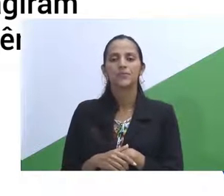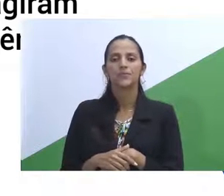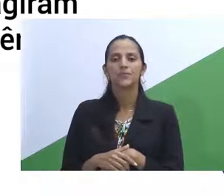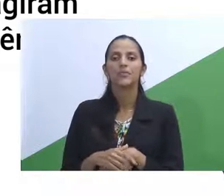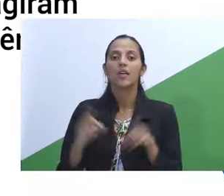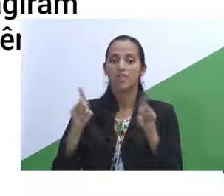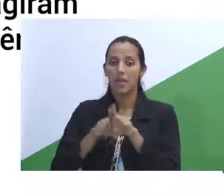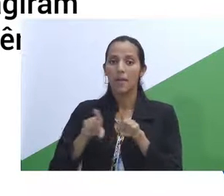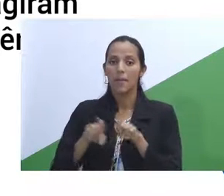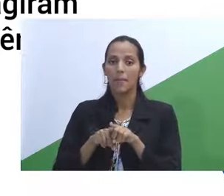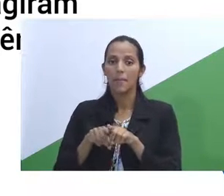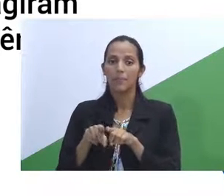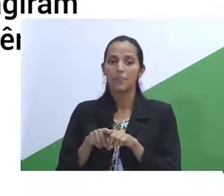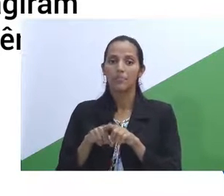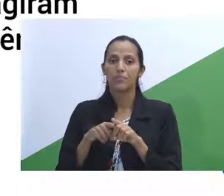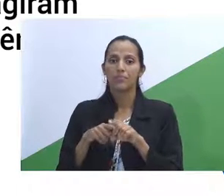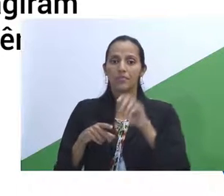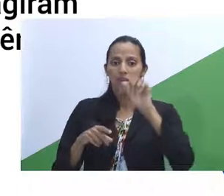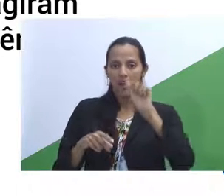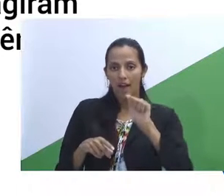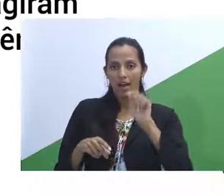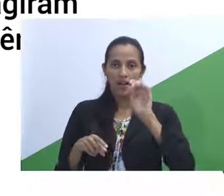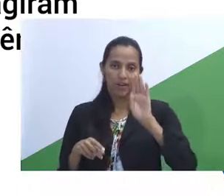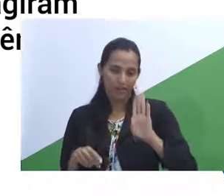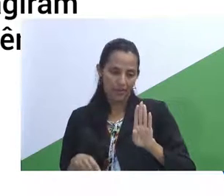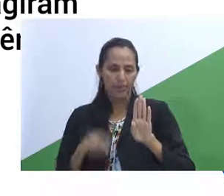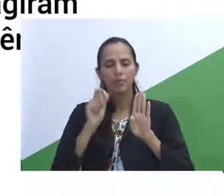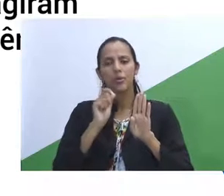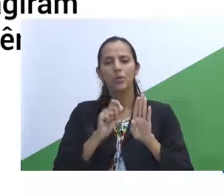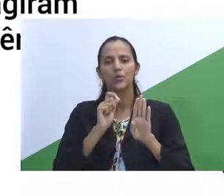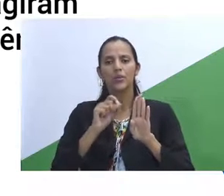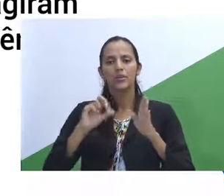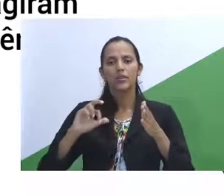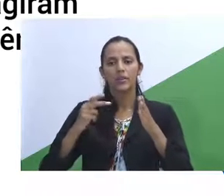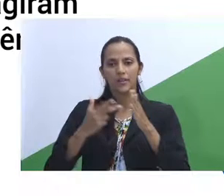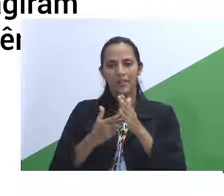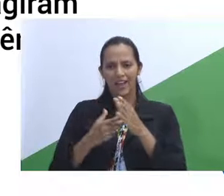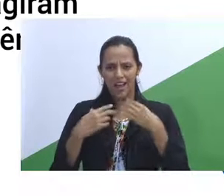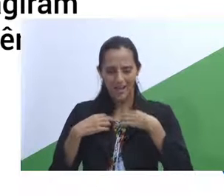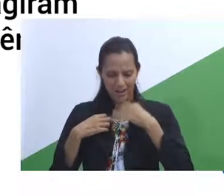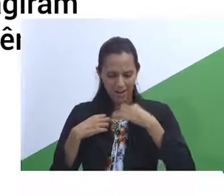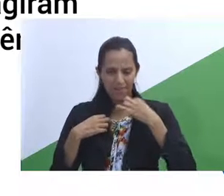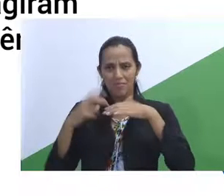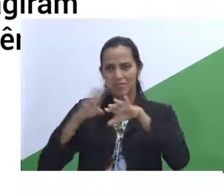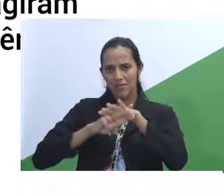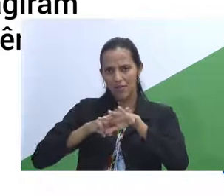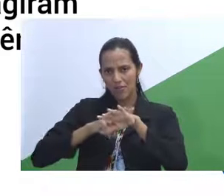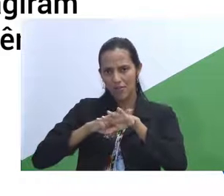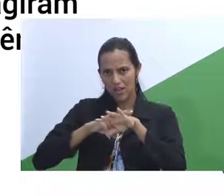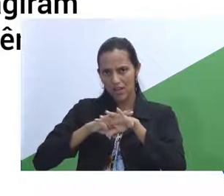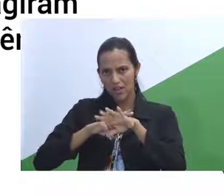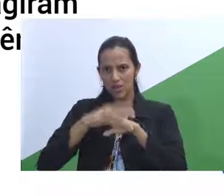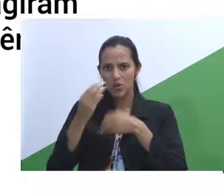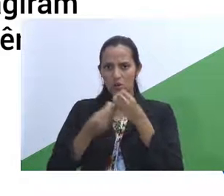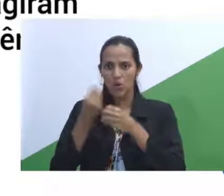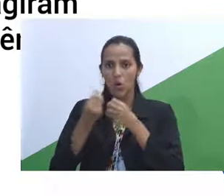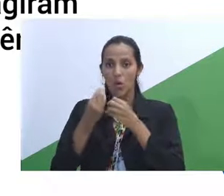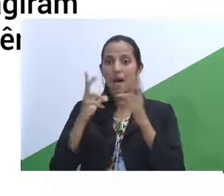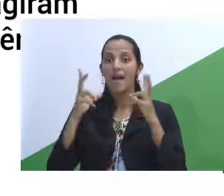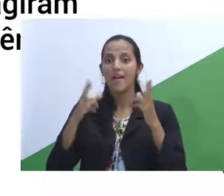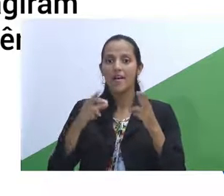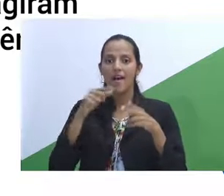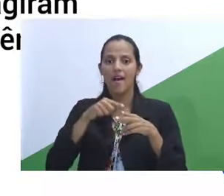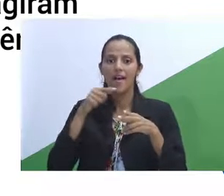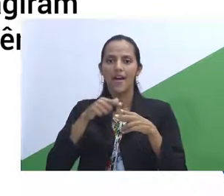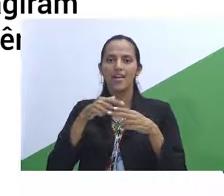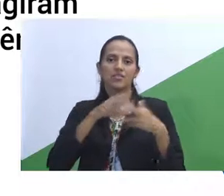A e B, os camisas verdes. São eles, então, que, num primeiro momento, apoiam essa vinda do Estado Novo e, depois,